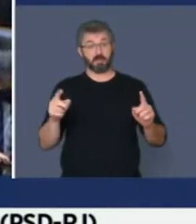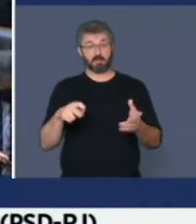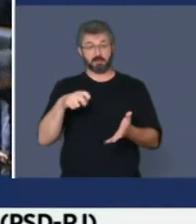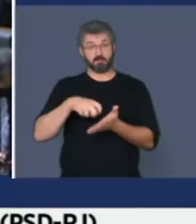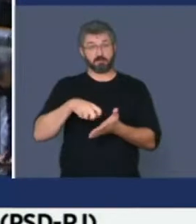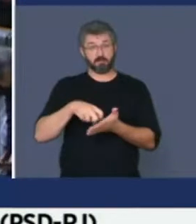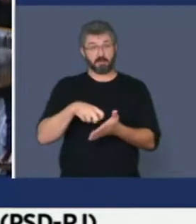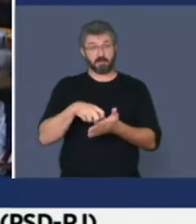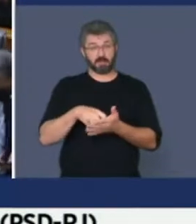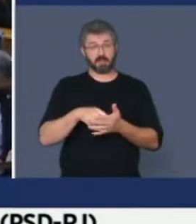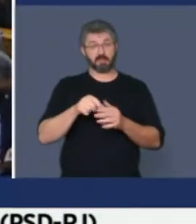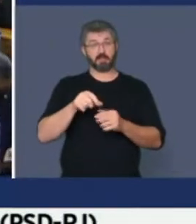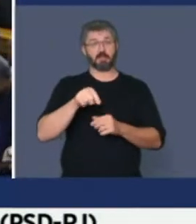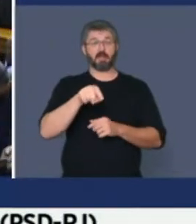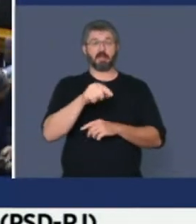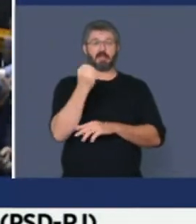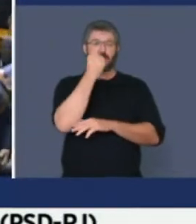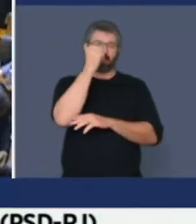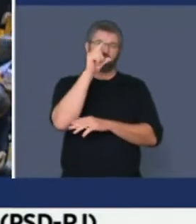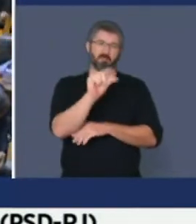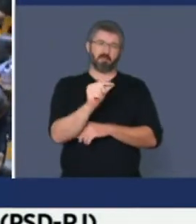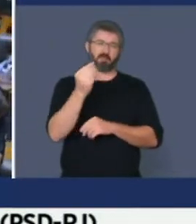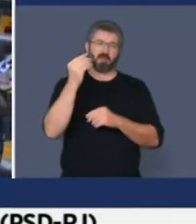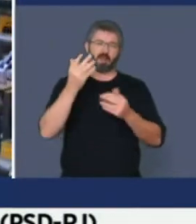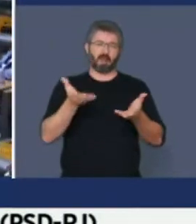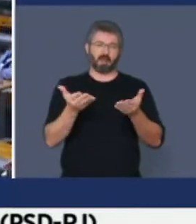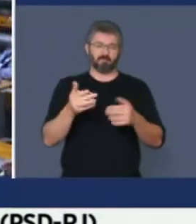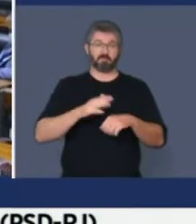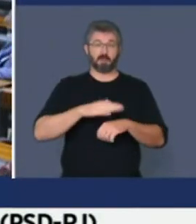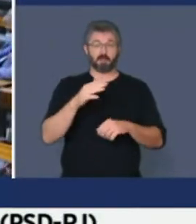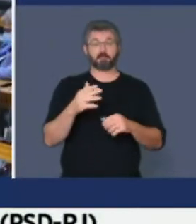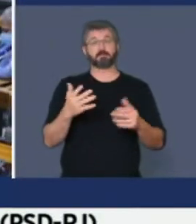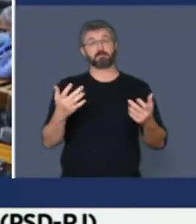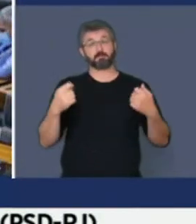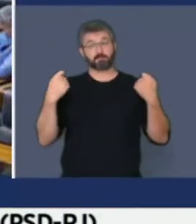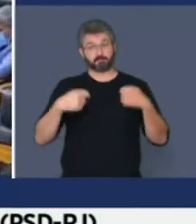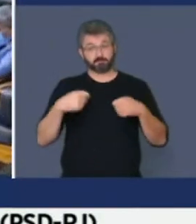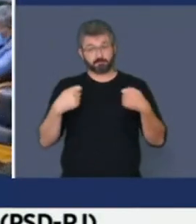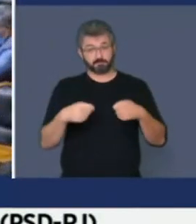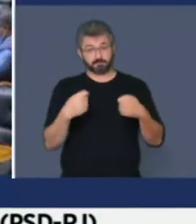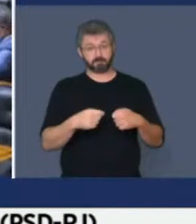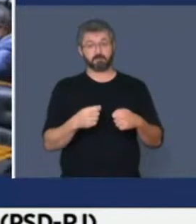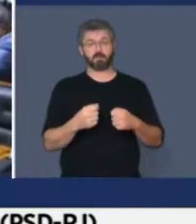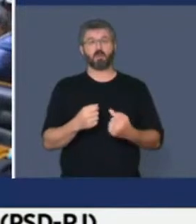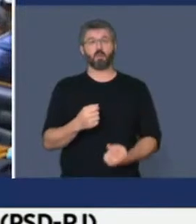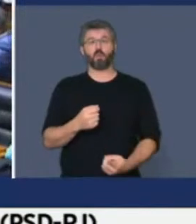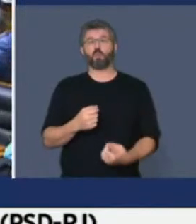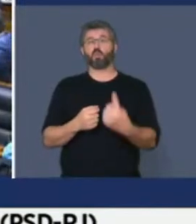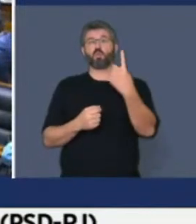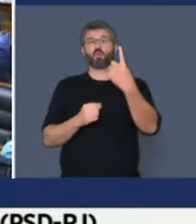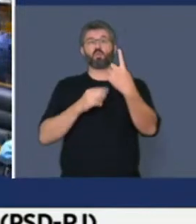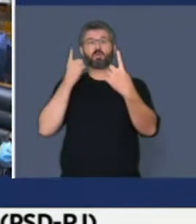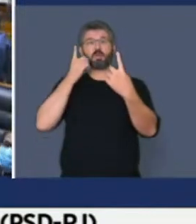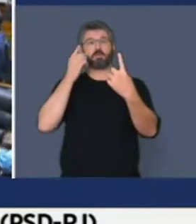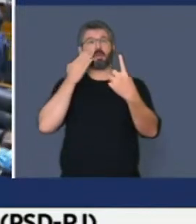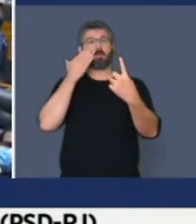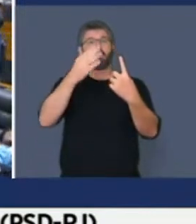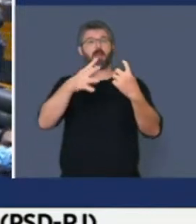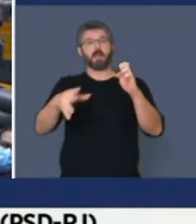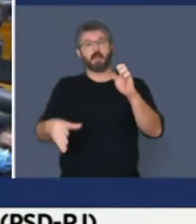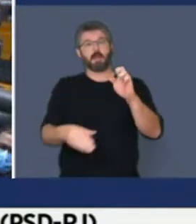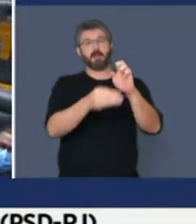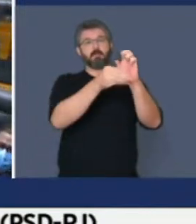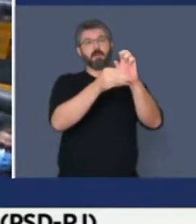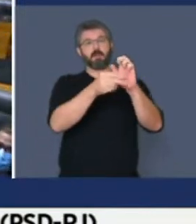penalidade alternativa, menos grave, pudesse ser aplicada, era preciso que algum deputado ou deputada apresentasse uma emenda a